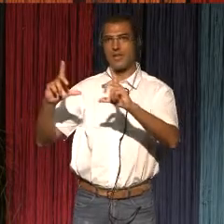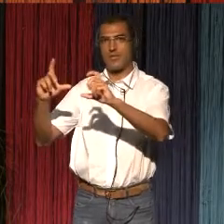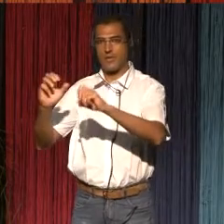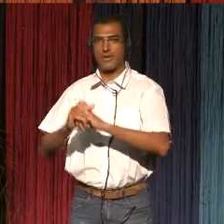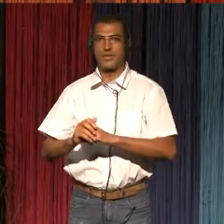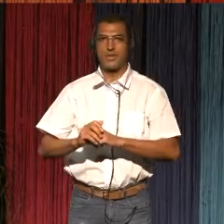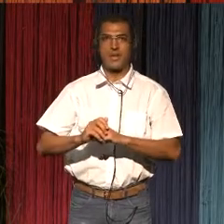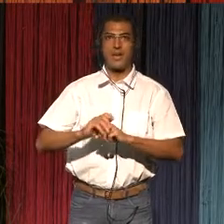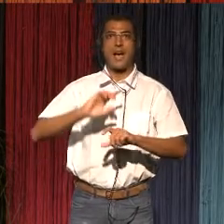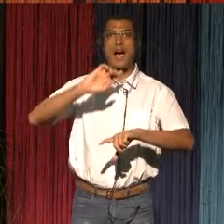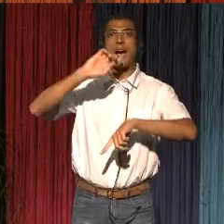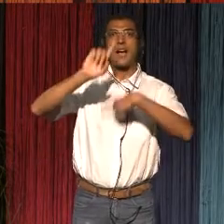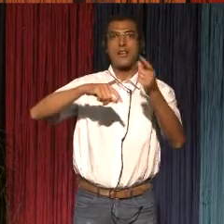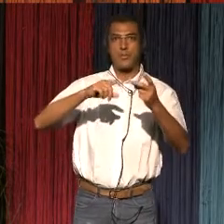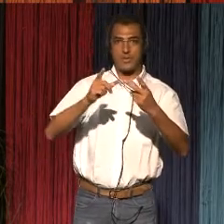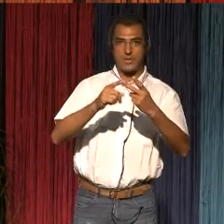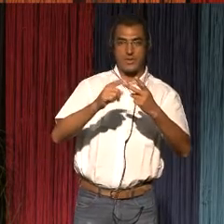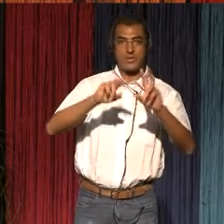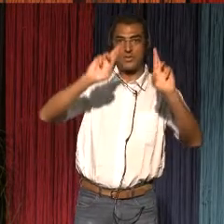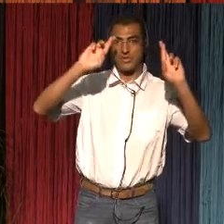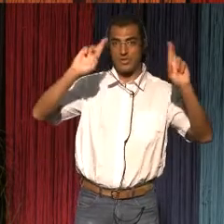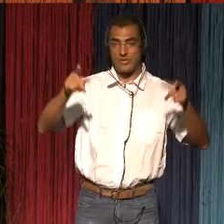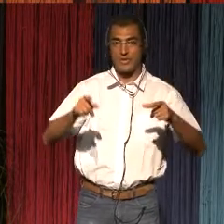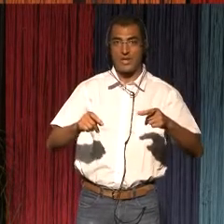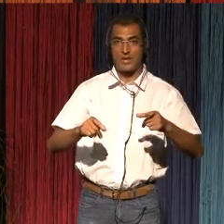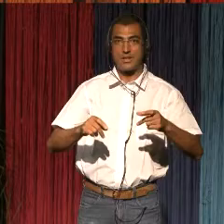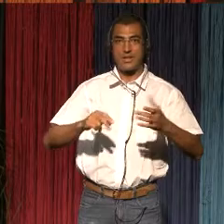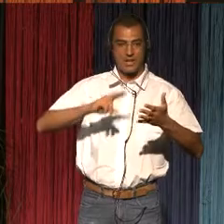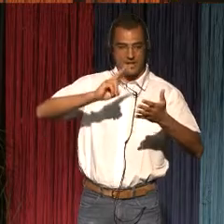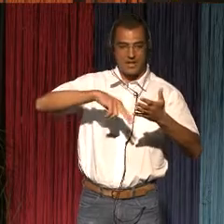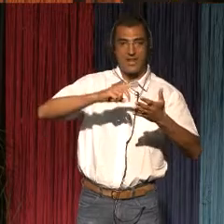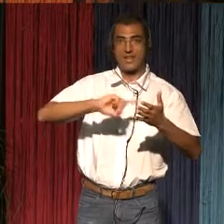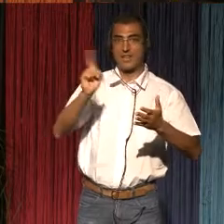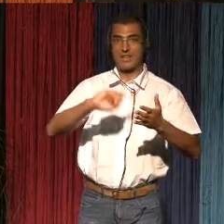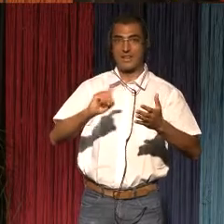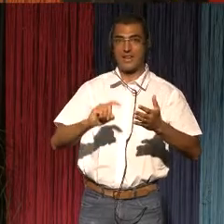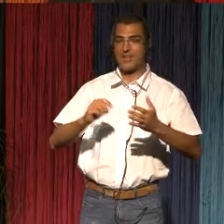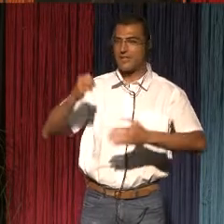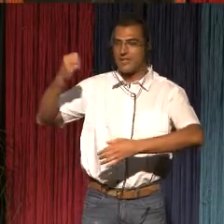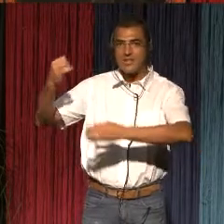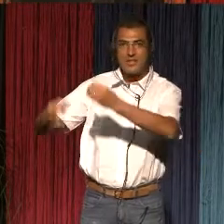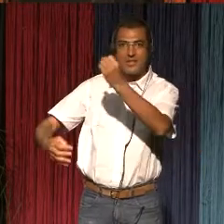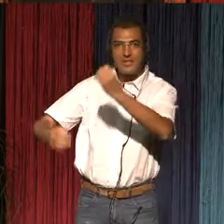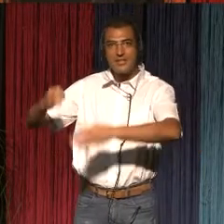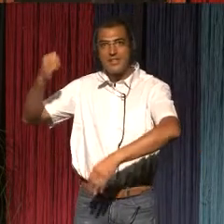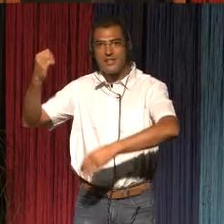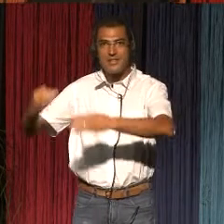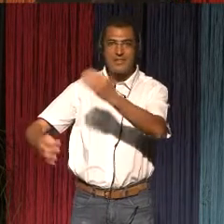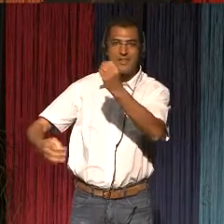manteve contato visual com a sala, com os alunos, e só o professor é que olhava para o livro, não